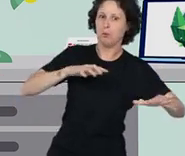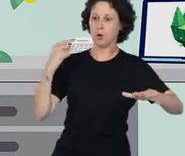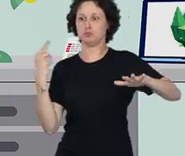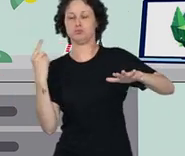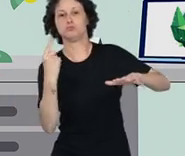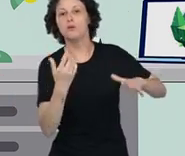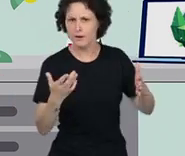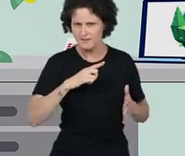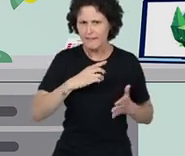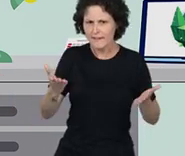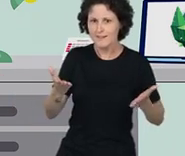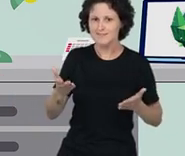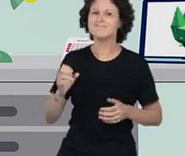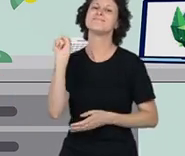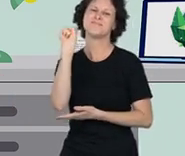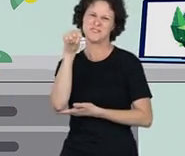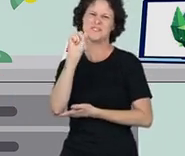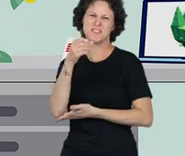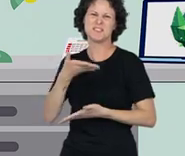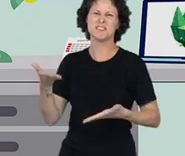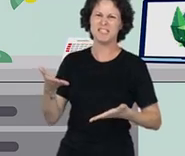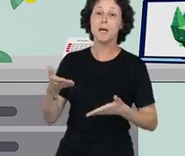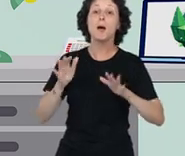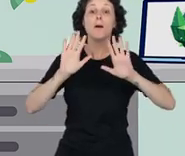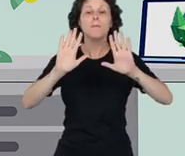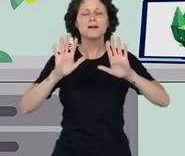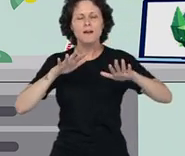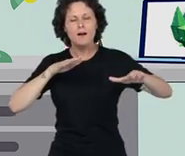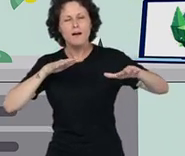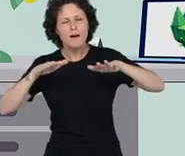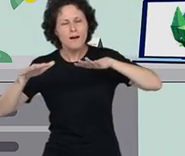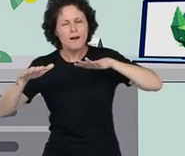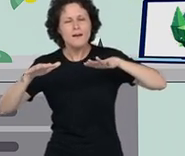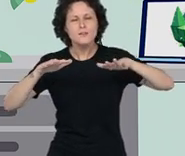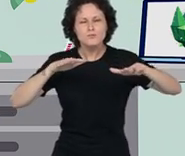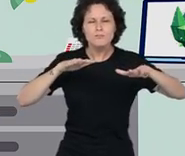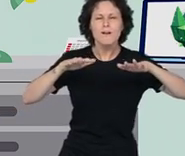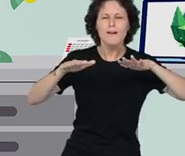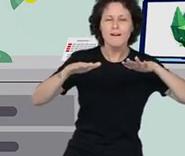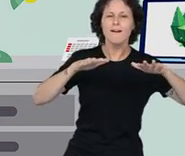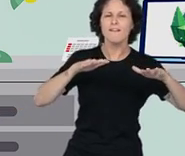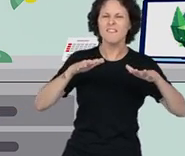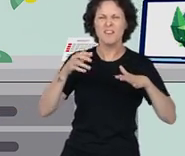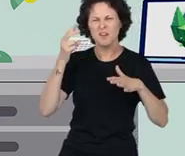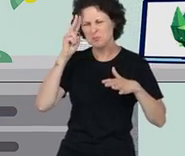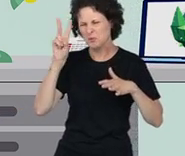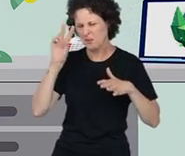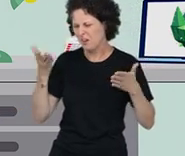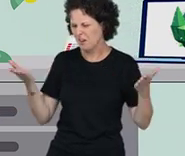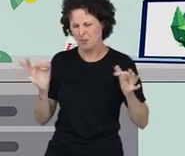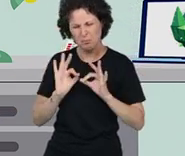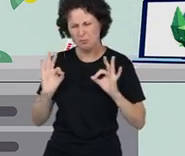com medo, pois os terremotos aqui em nosso país não são tão fortes. Pelo contrário, eles são fraquinhos e quando acontece, a gente